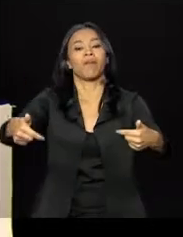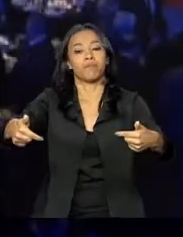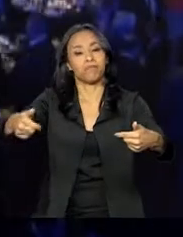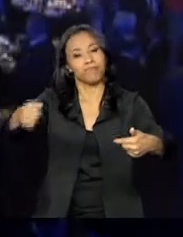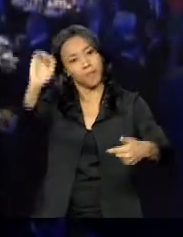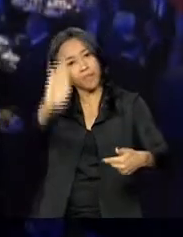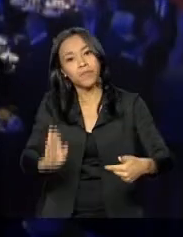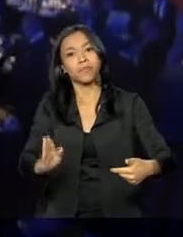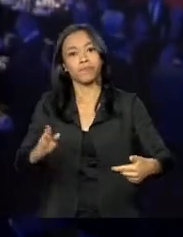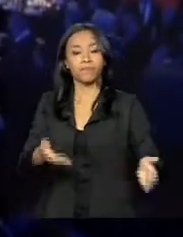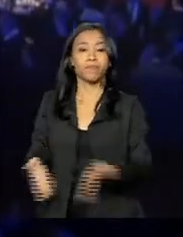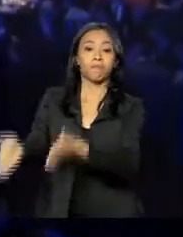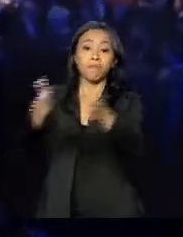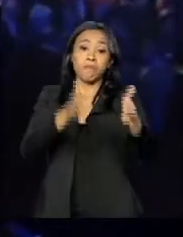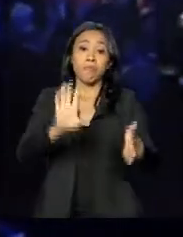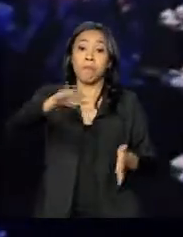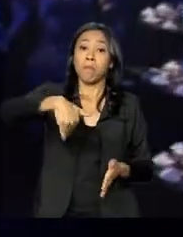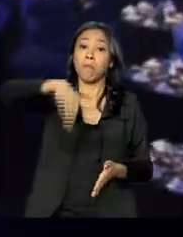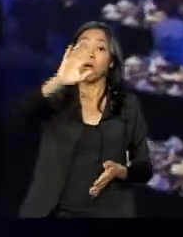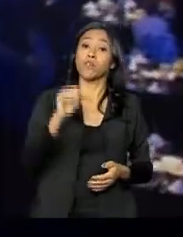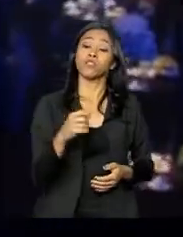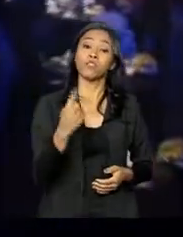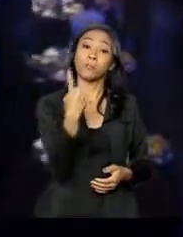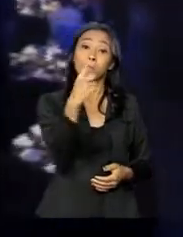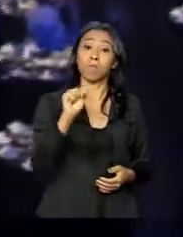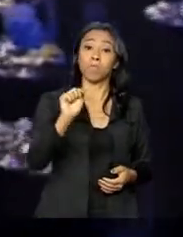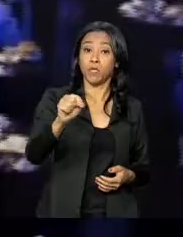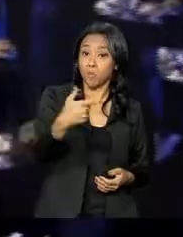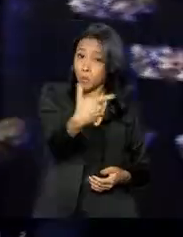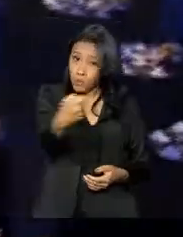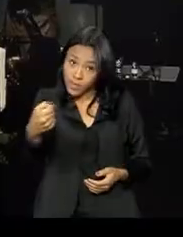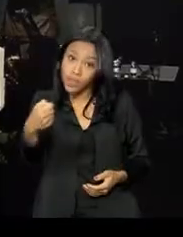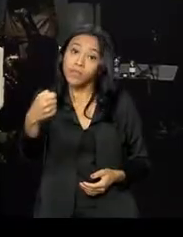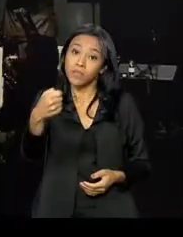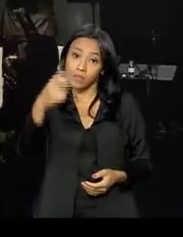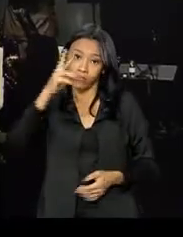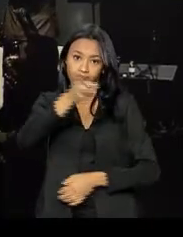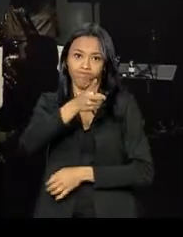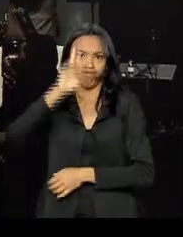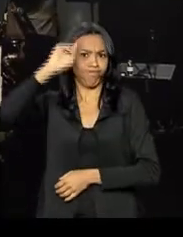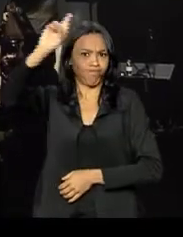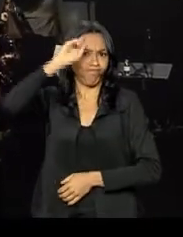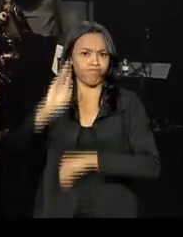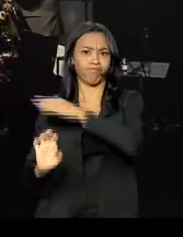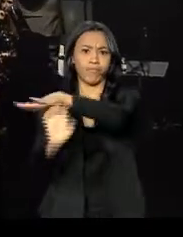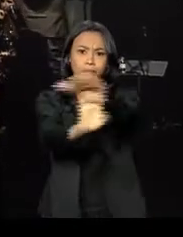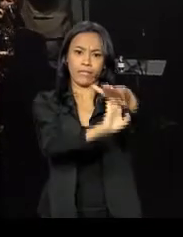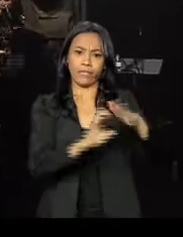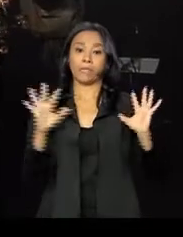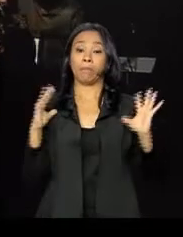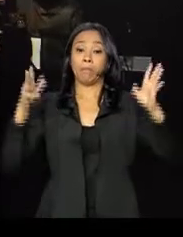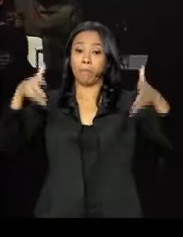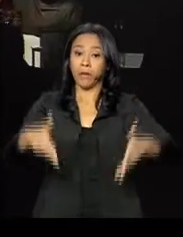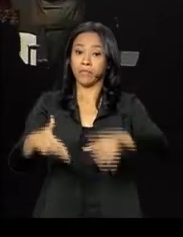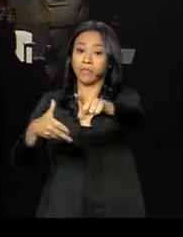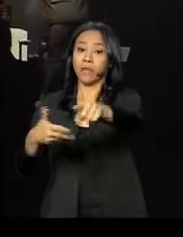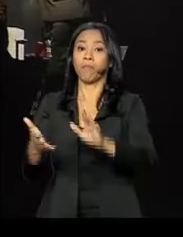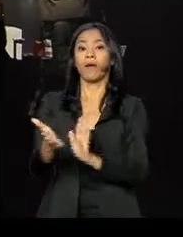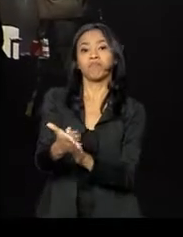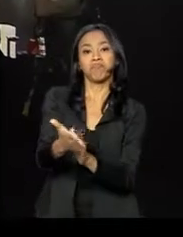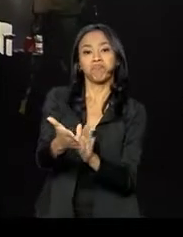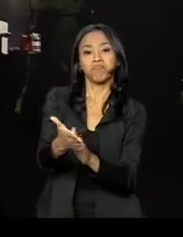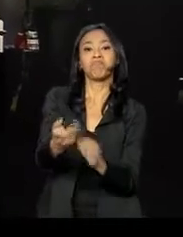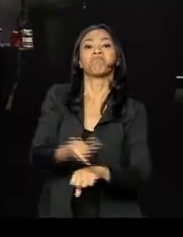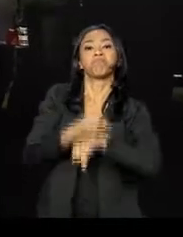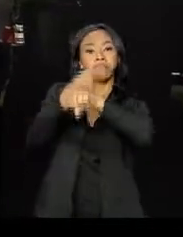pelo Brasil. Mais de 1.200 empresários participaram do prêmio que homenageia os principais fabricantes e atacadistas do